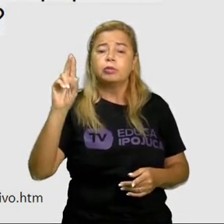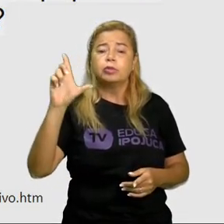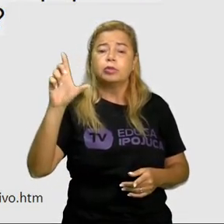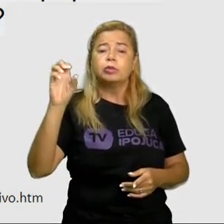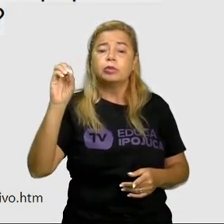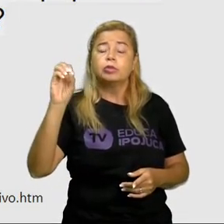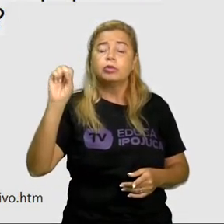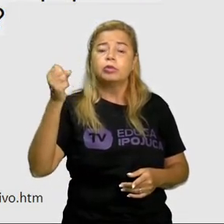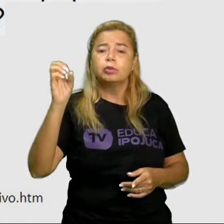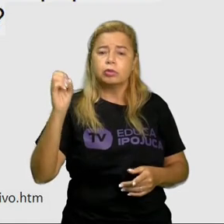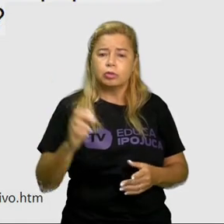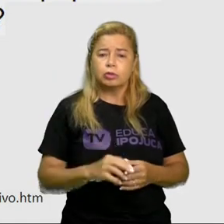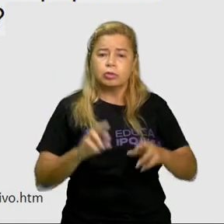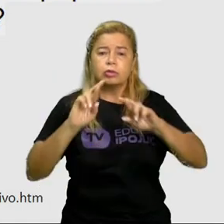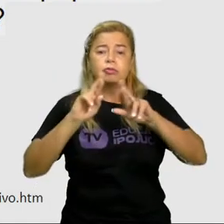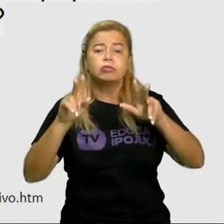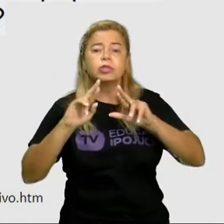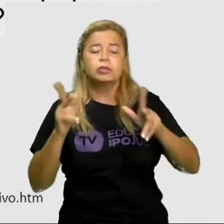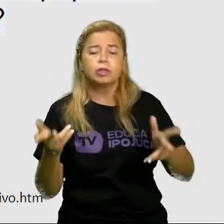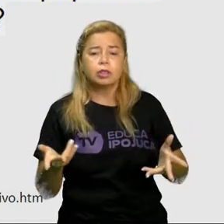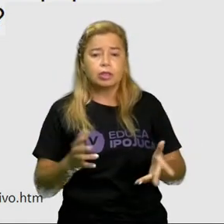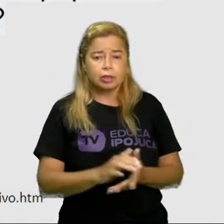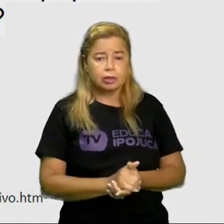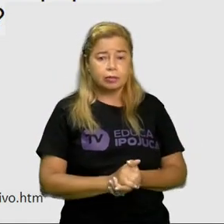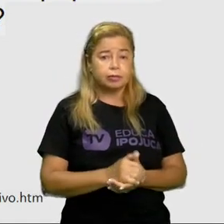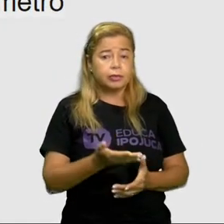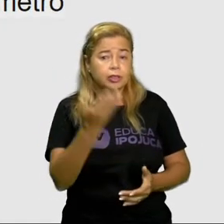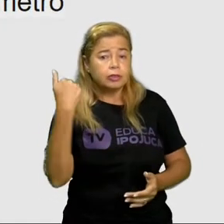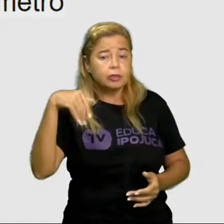populoso e povoado? Vamos ver se a gente entender.